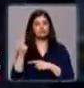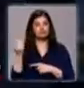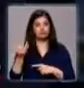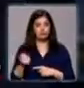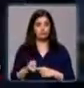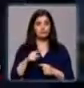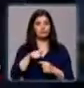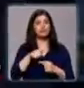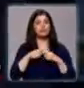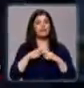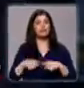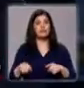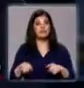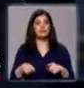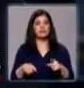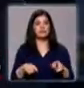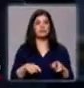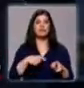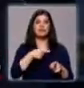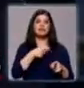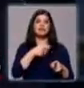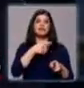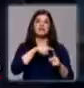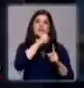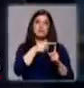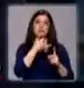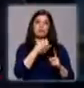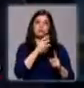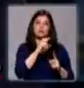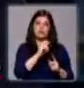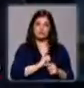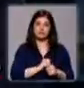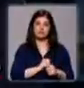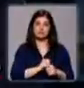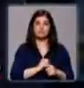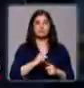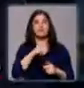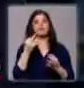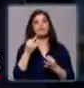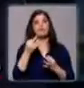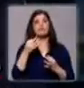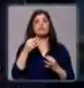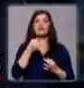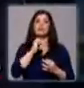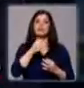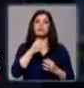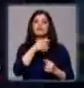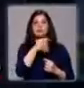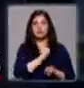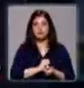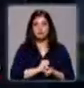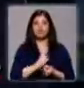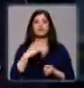é que o contributo da procura externa líquida é negativo queres dizer que começamos de novo é